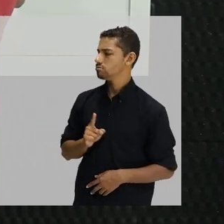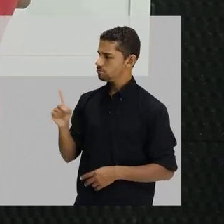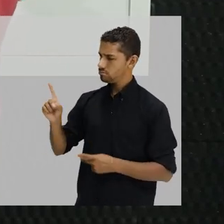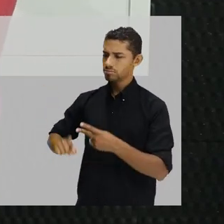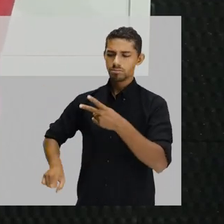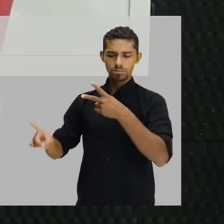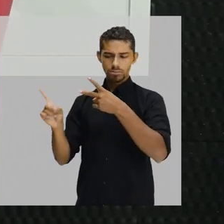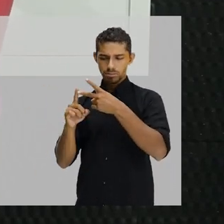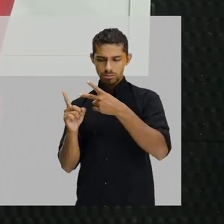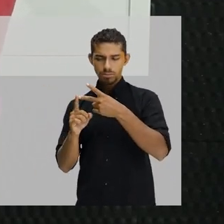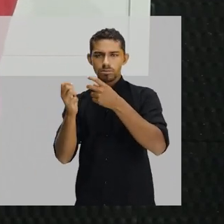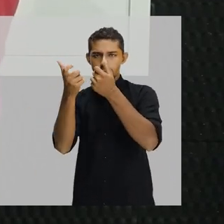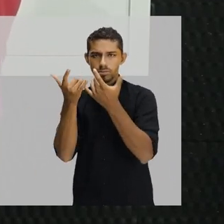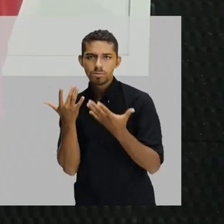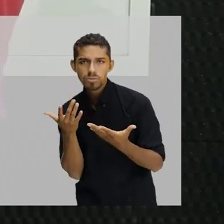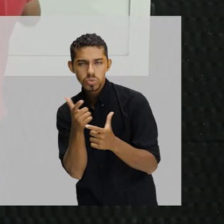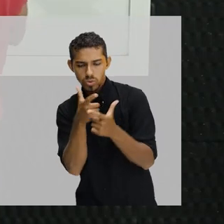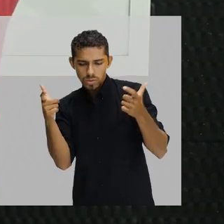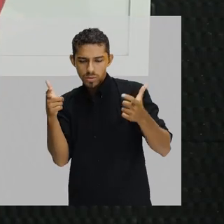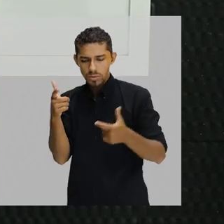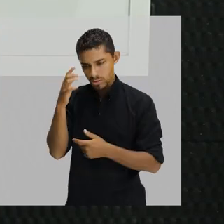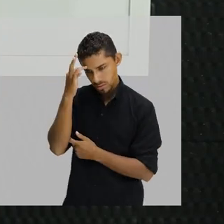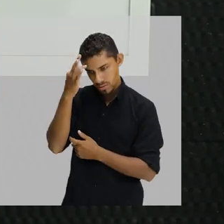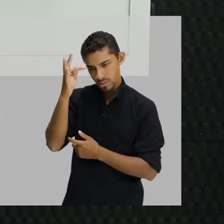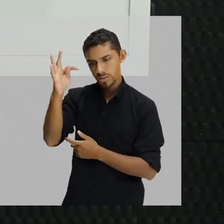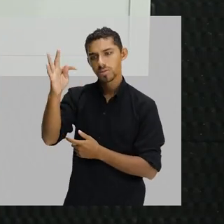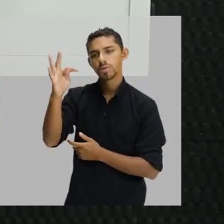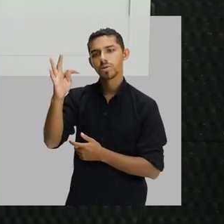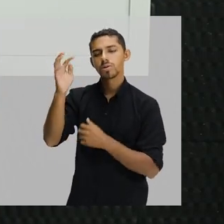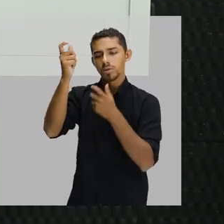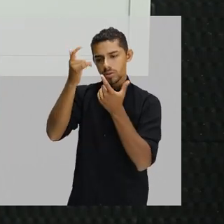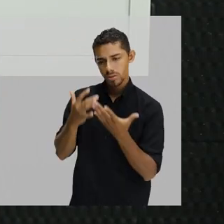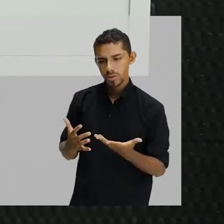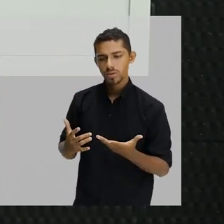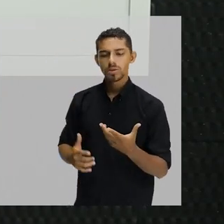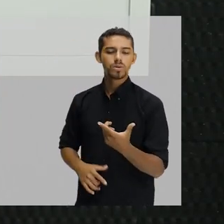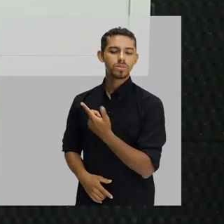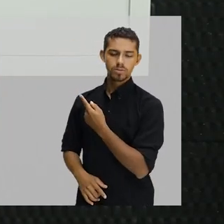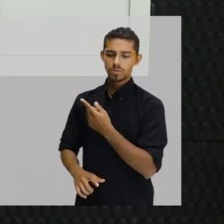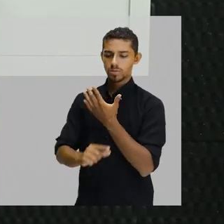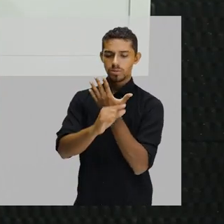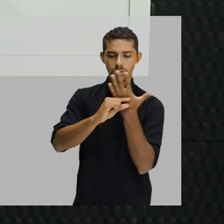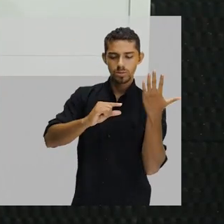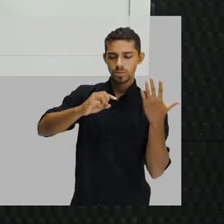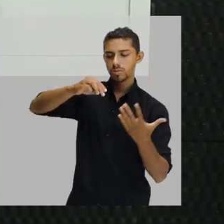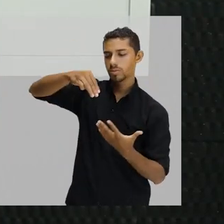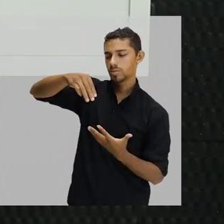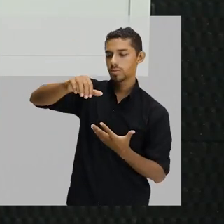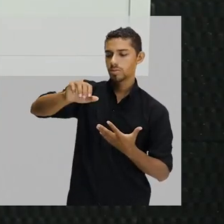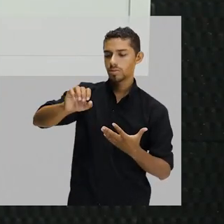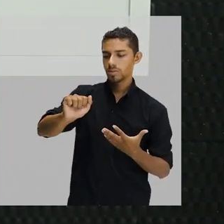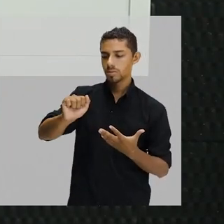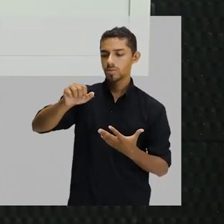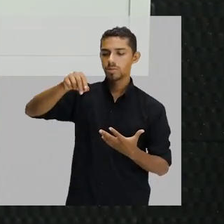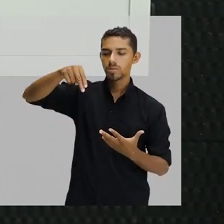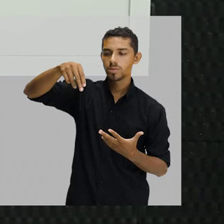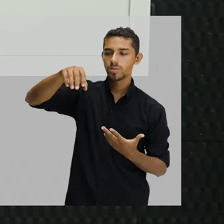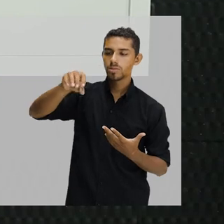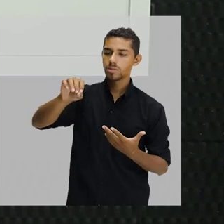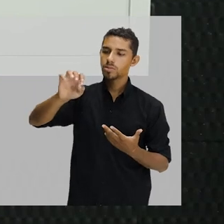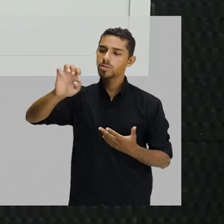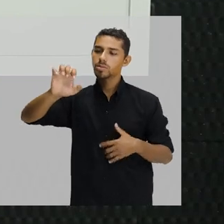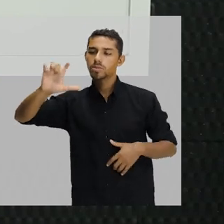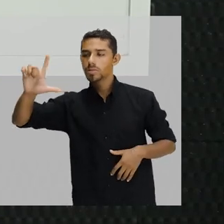imortalizada muito por um grande filósofo chamado Immanuel Kant. Por exemplo, enquanto teoria ética, ela é muito